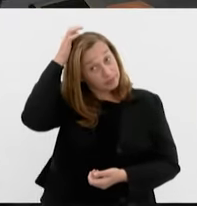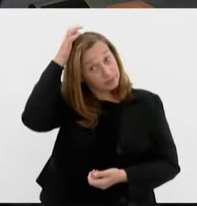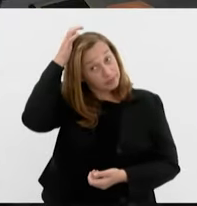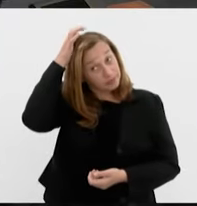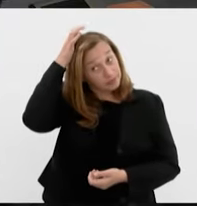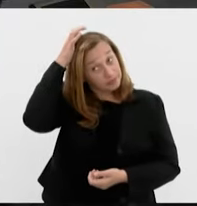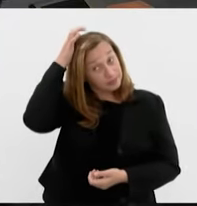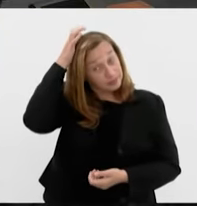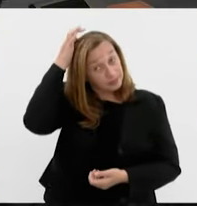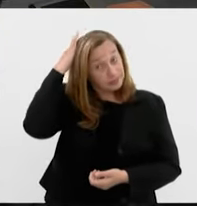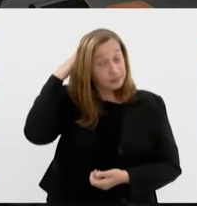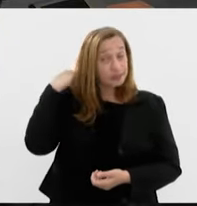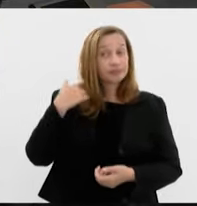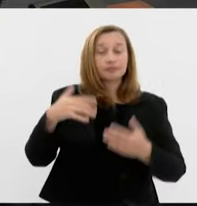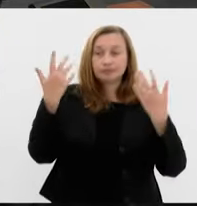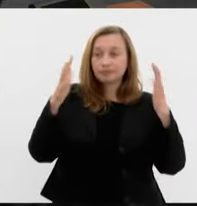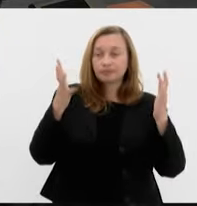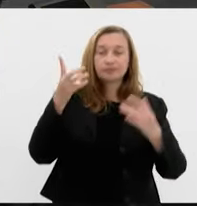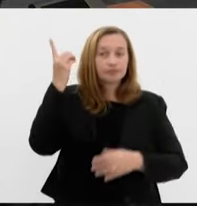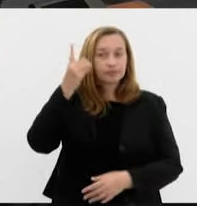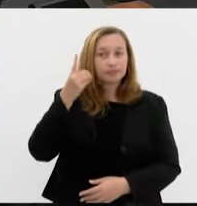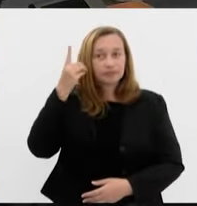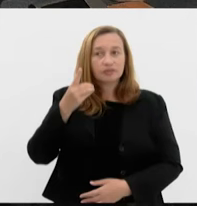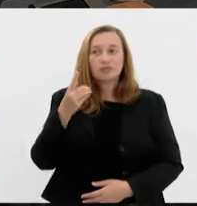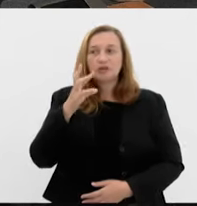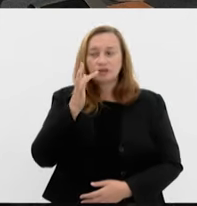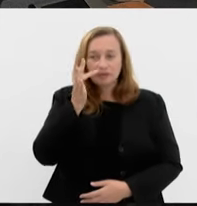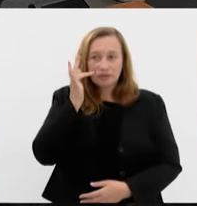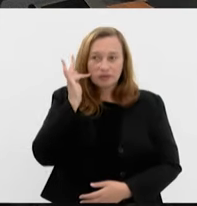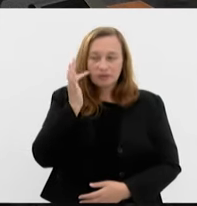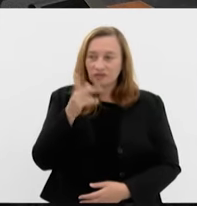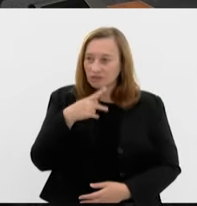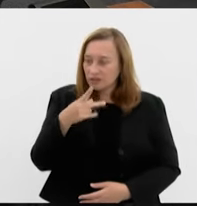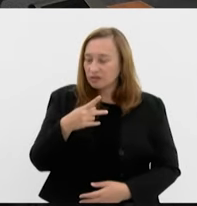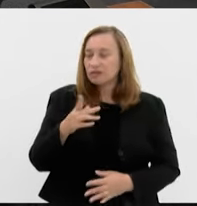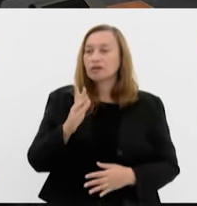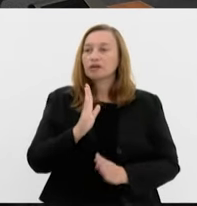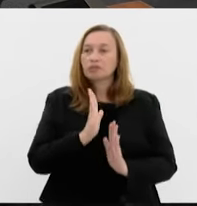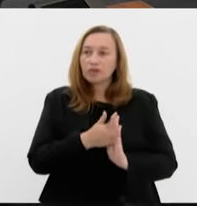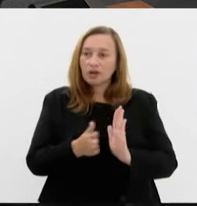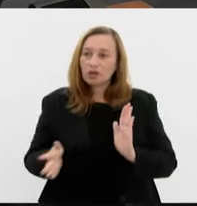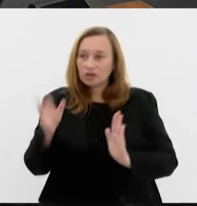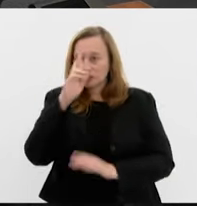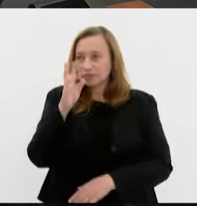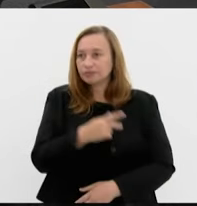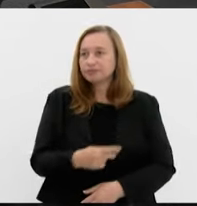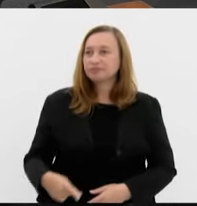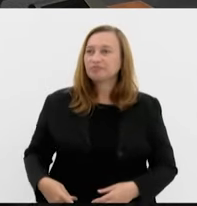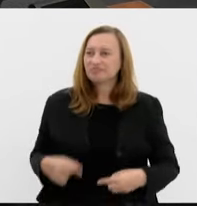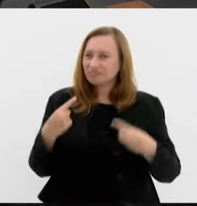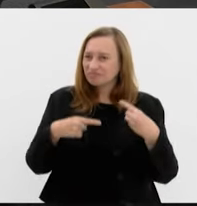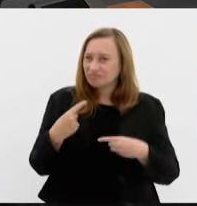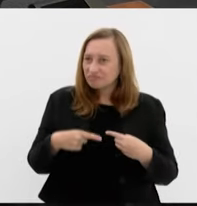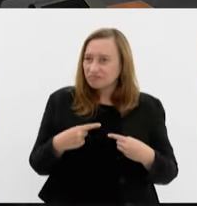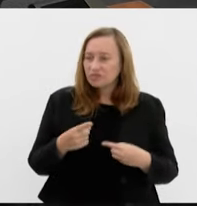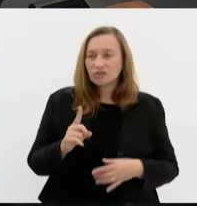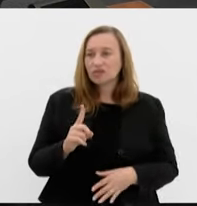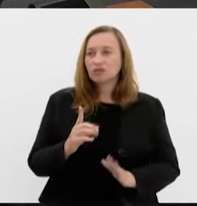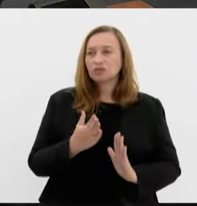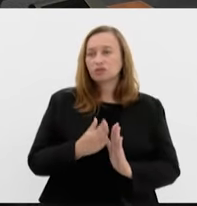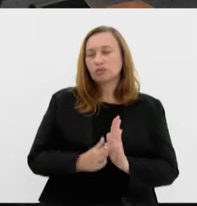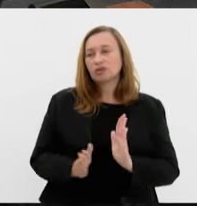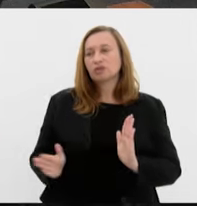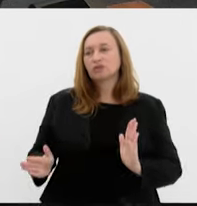nosso nbre Deputado Ô serafin que palavra pela ordem Presidente vai discutir Vamos fazer um pela ordem